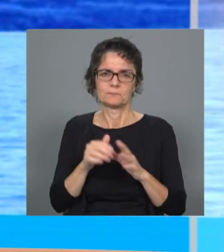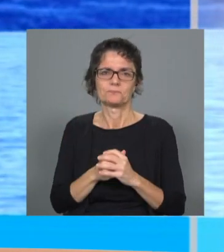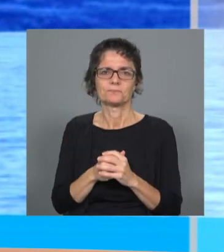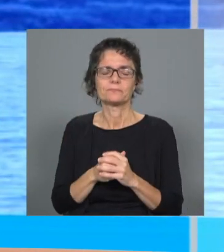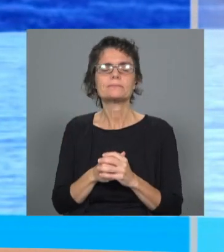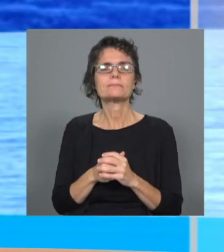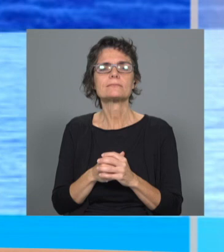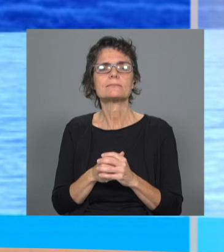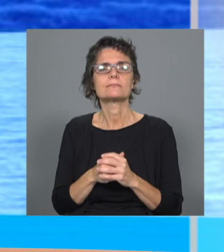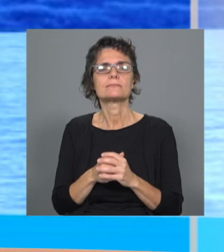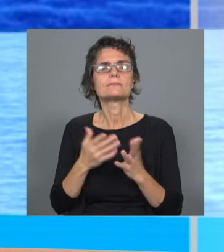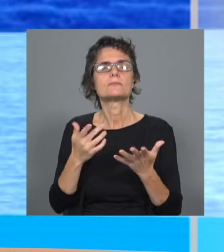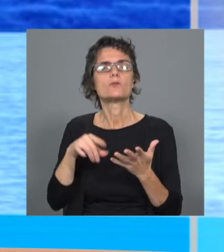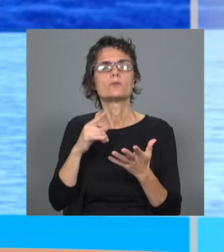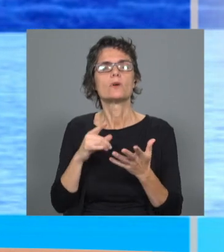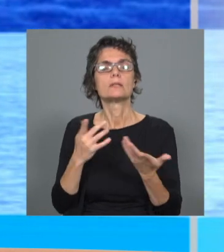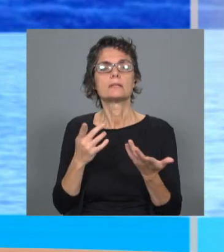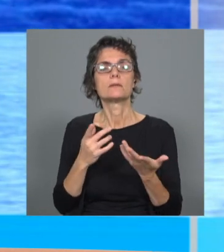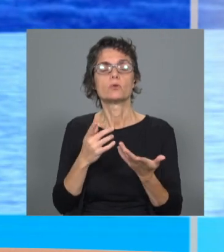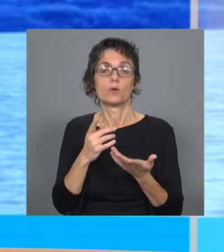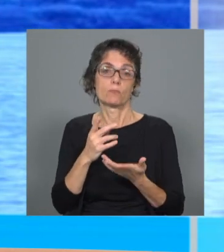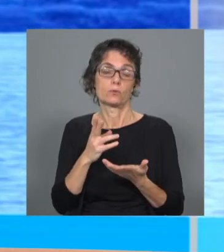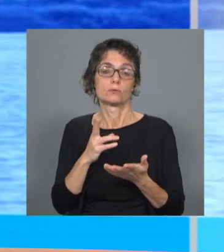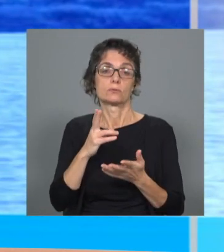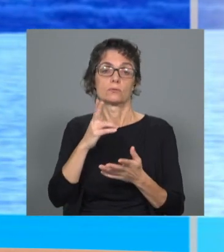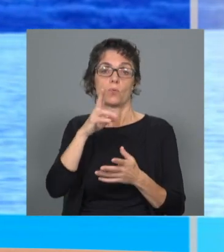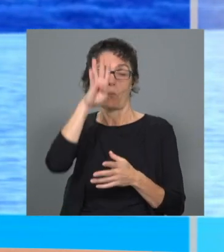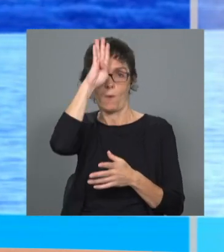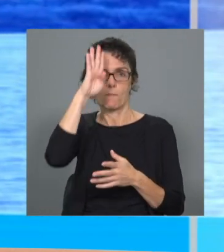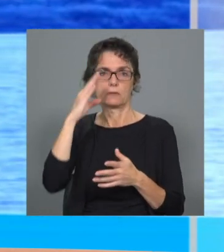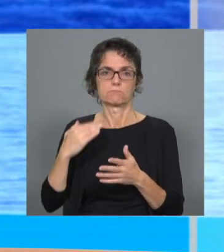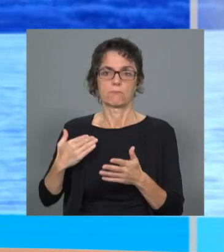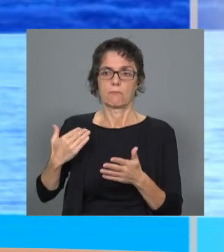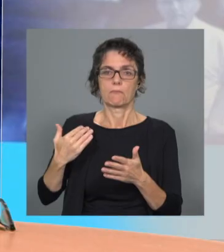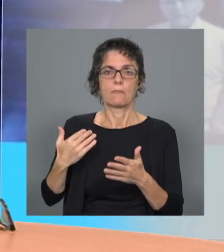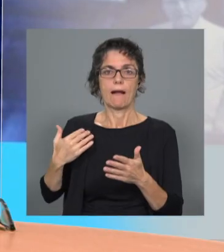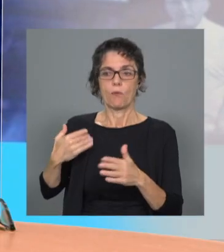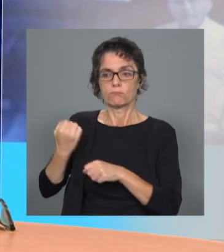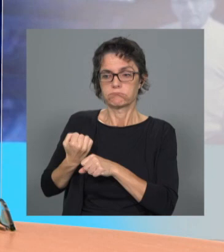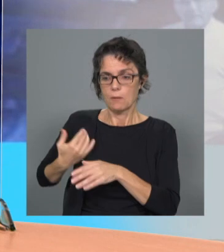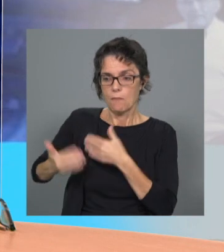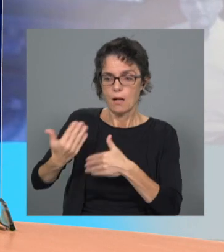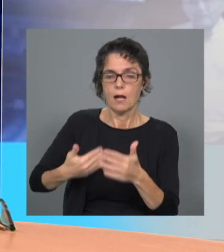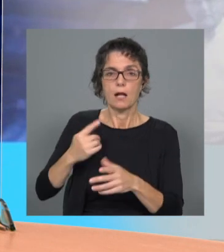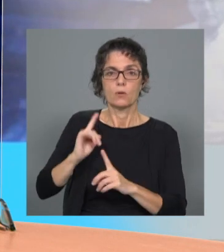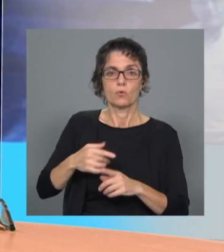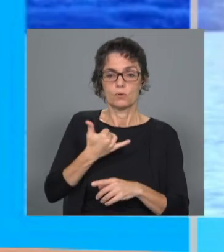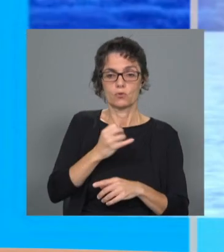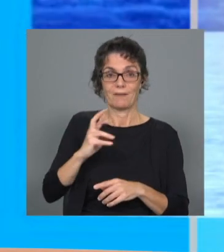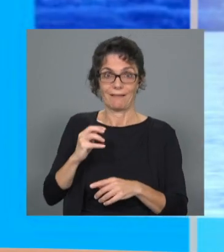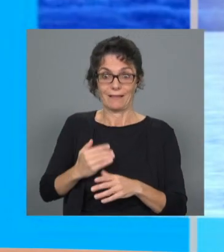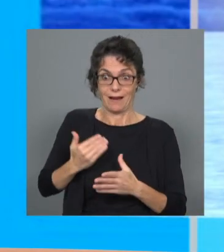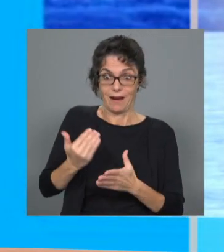Nós temos um pontificado iniciado em 2013 que nos trouxe até aqui. Ou seja, 10 anos depois, em 2023, o Papa